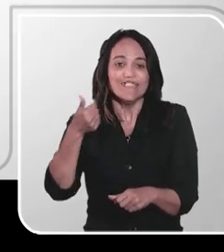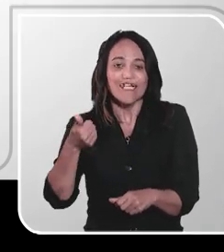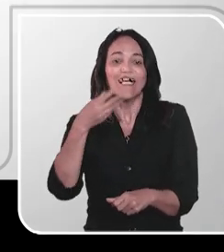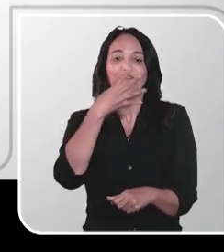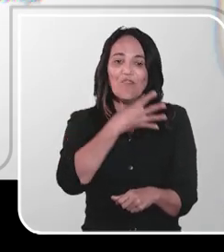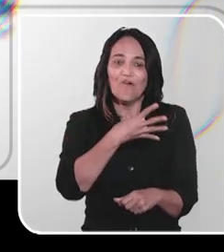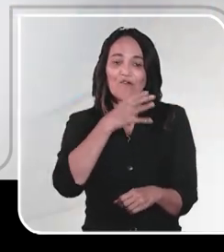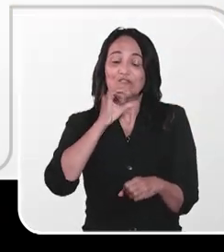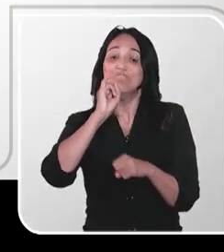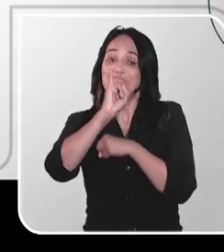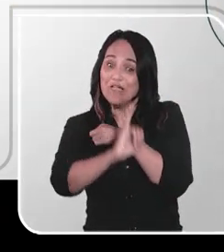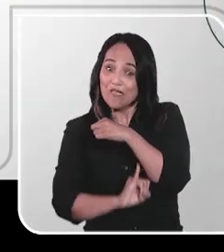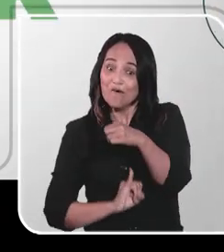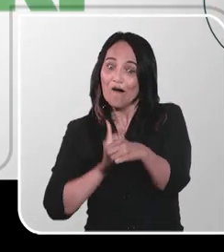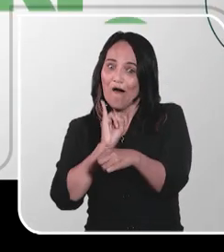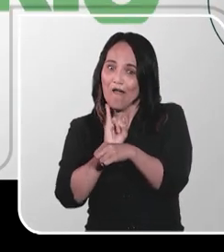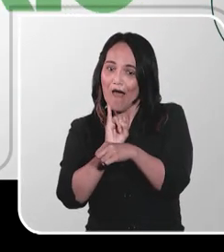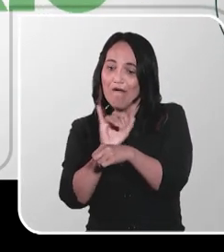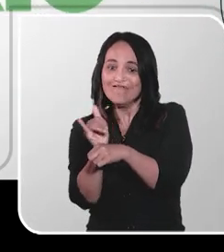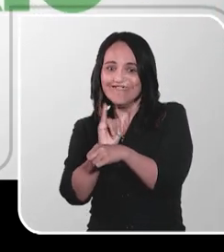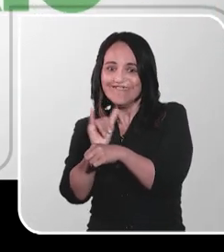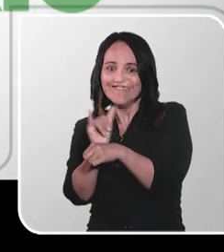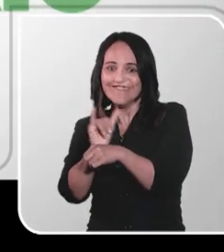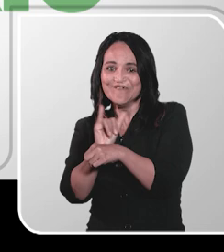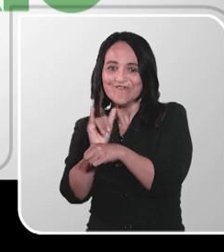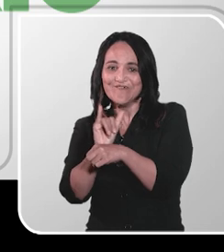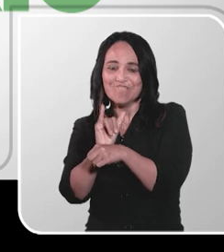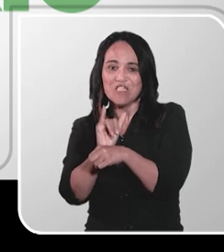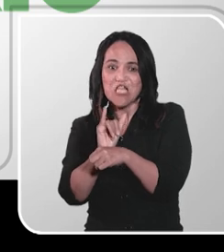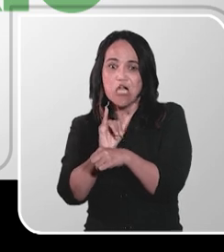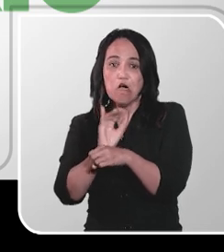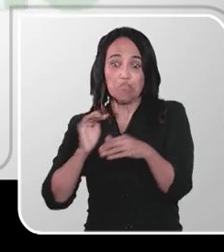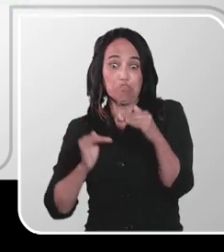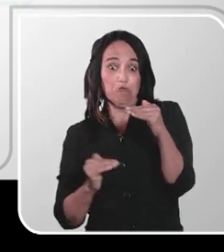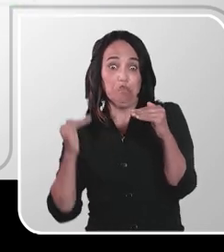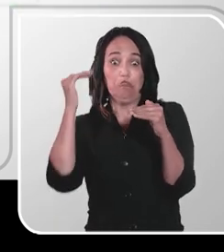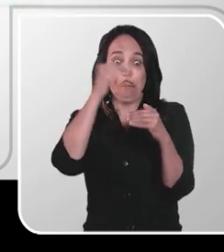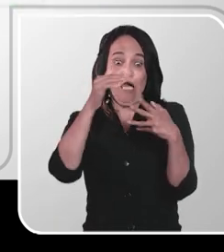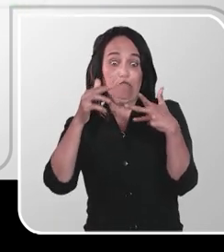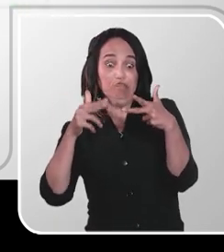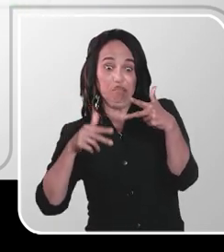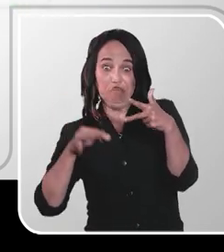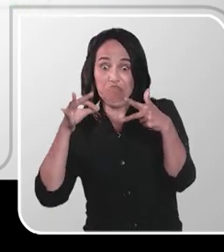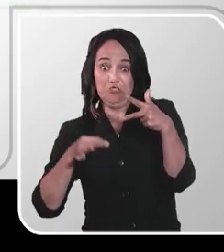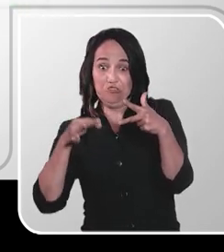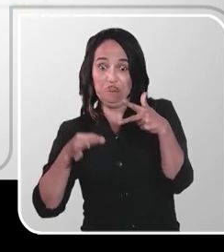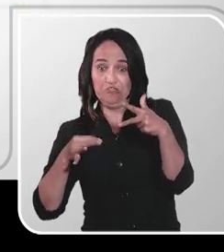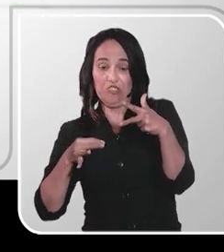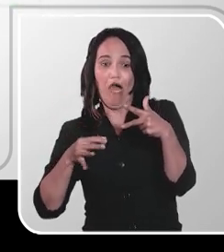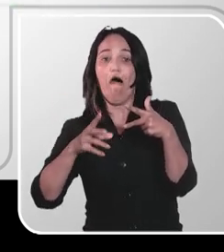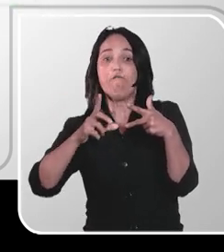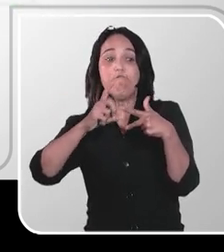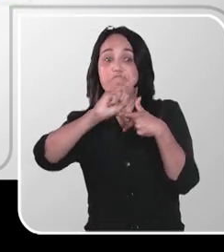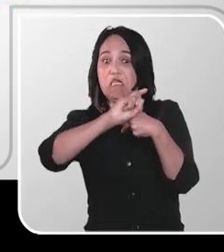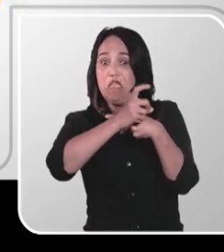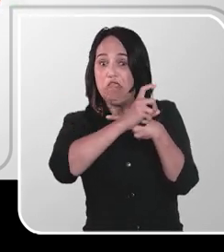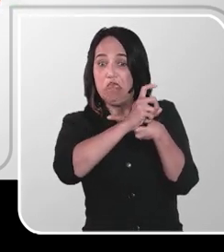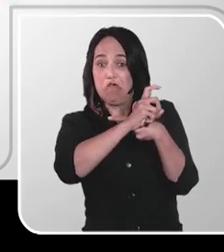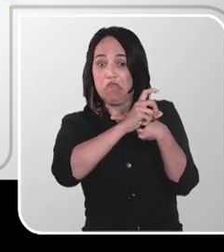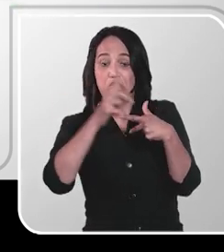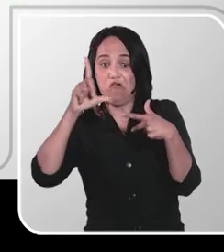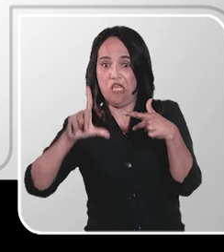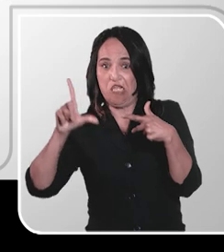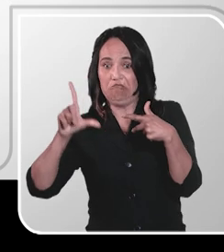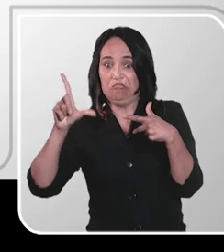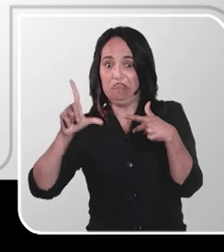vivo pelo YouTube. O evento vai reunir autoridades do Poder Judiciário, Executivo e Legislativo, além de